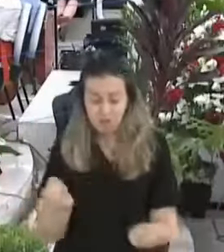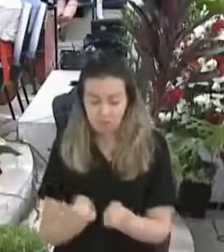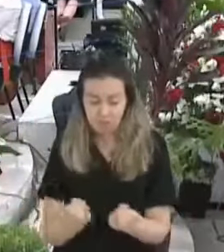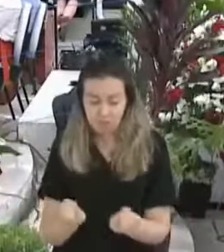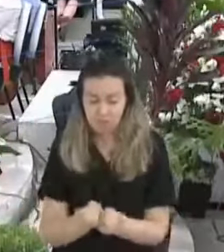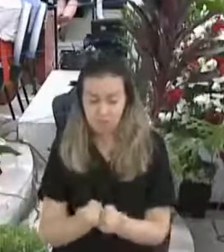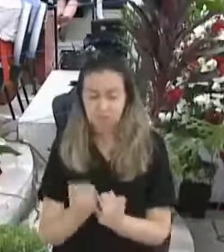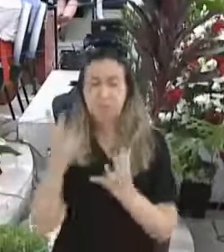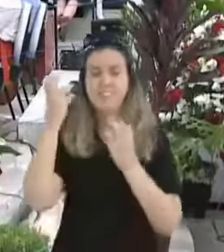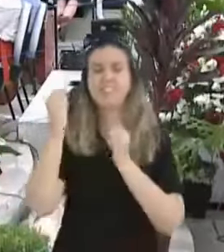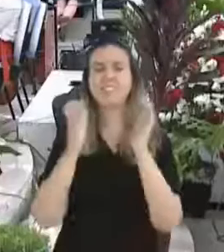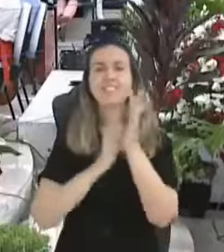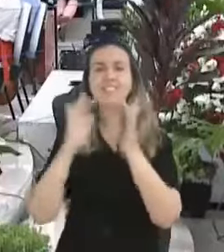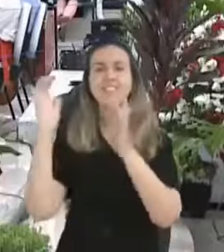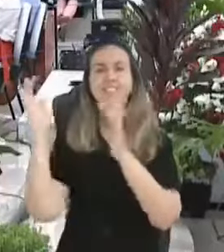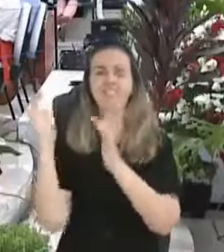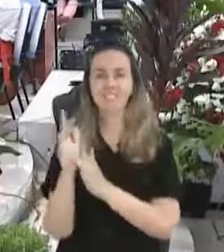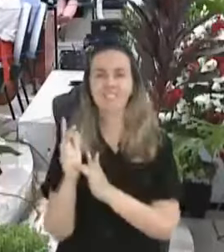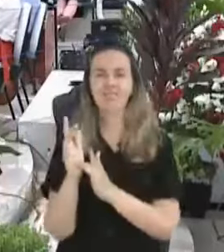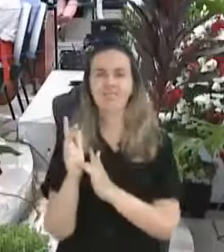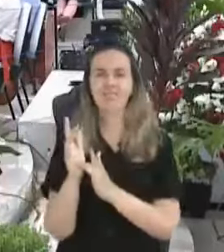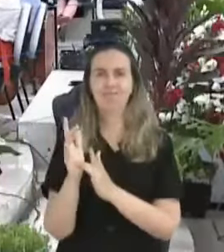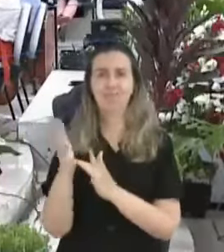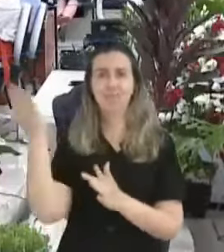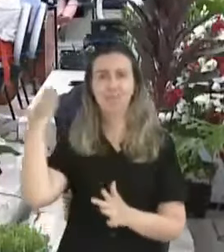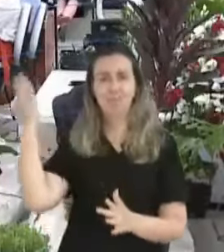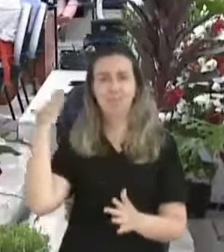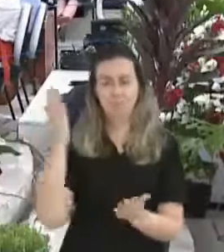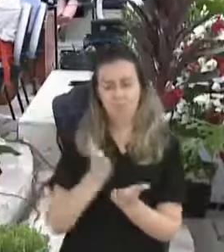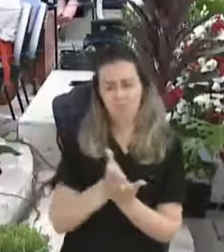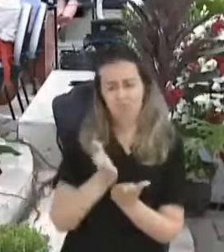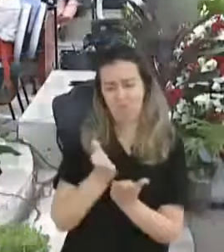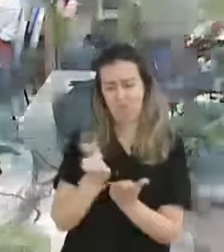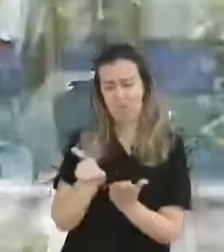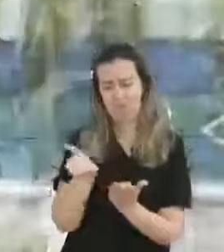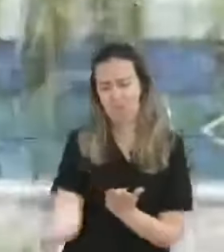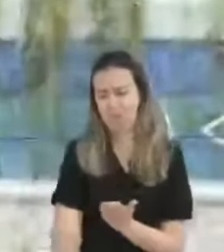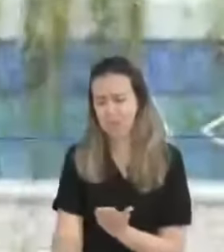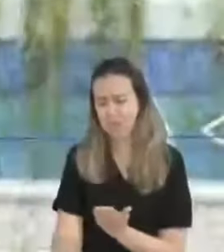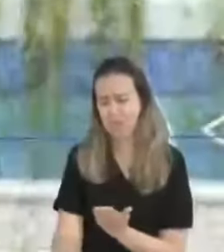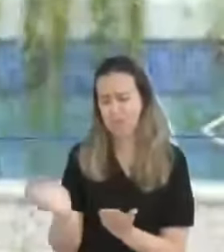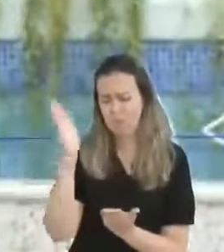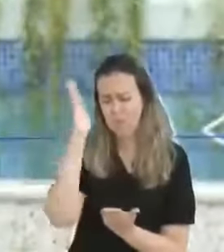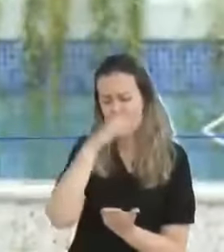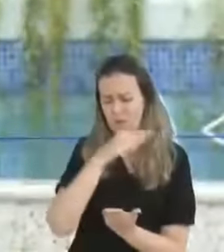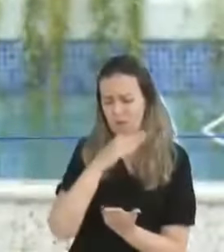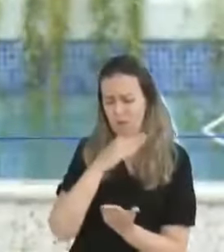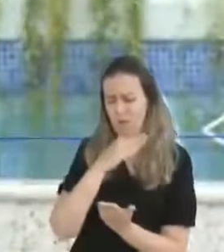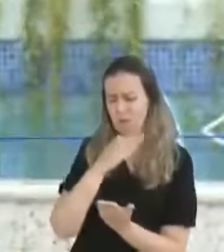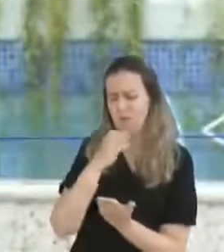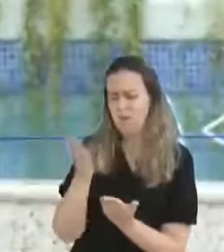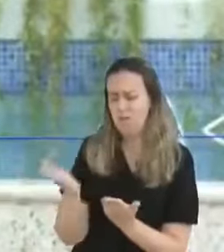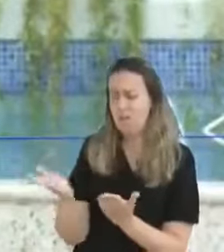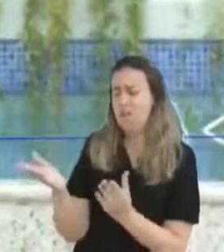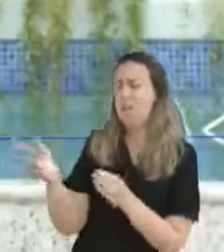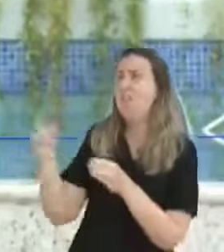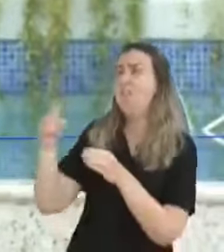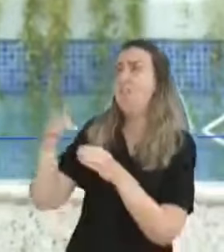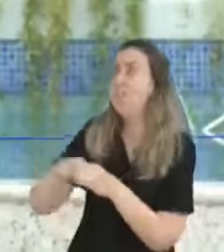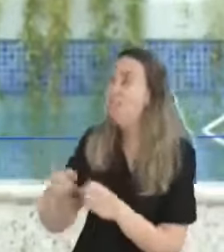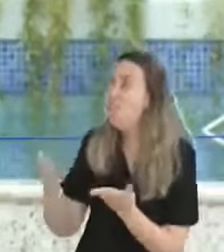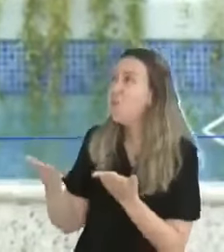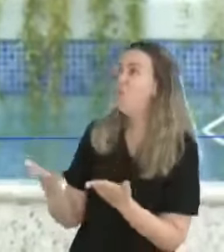se converter dos seus maus caminhos. Ora, queridos e amados irmãos, o que é